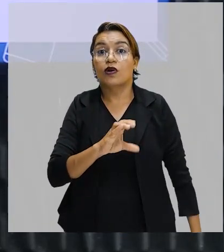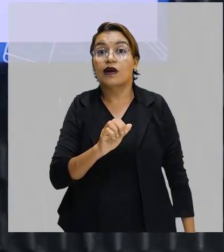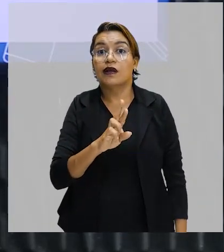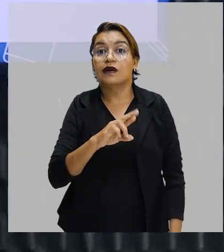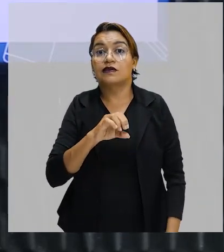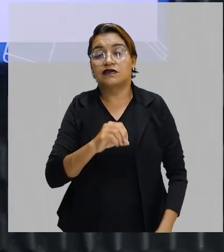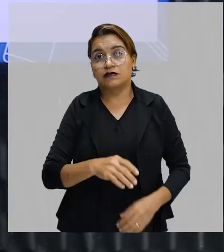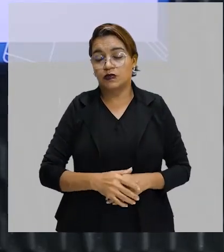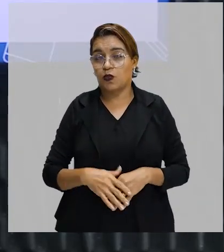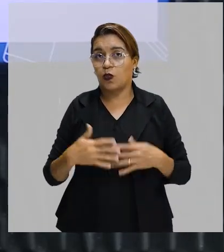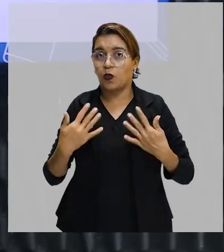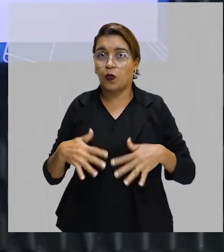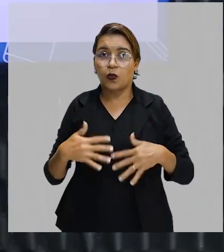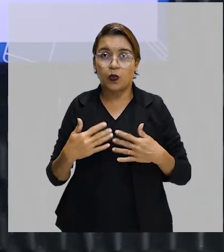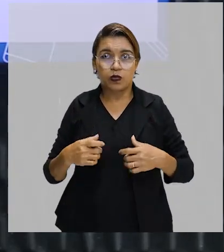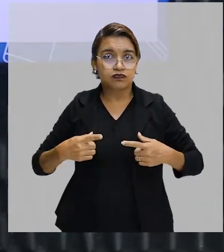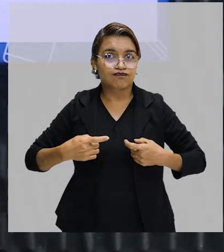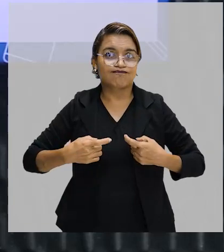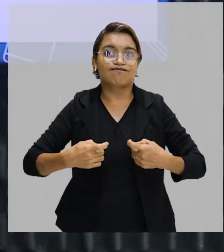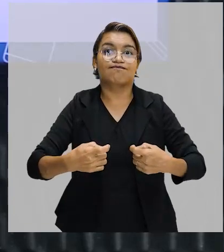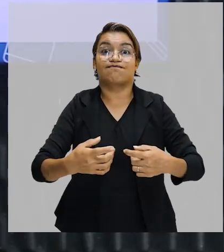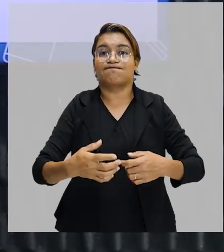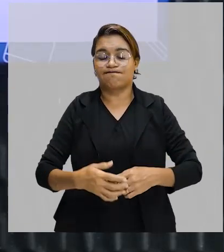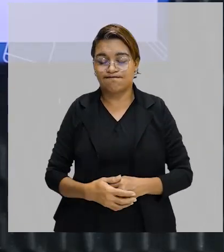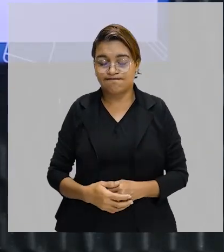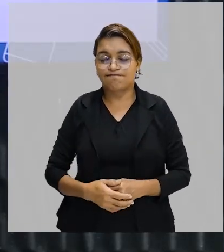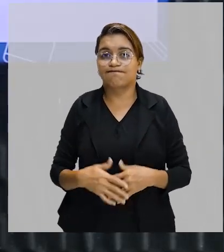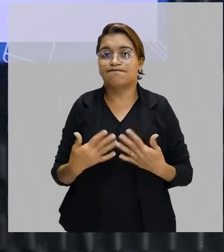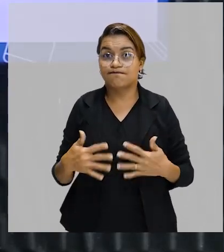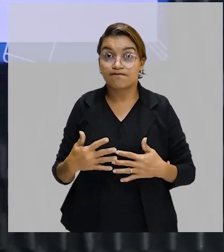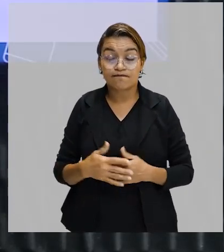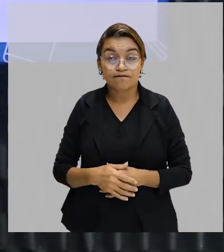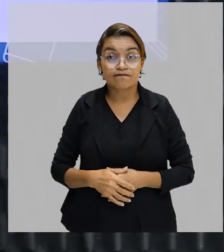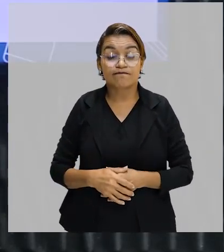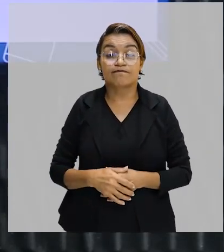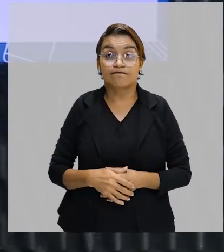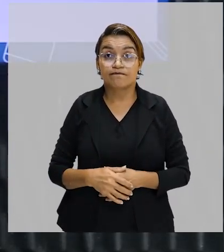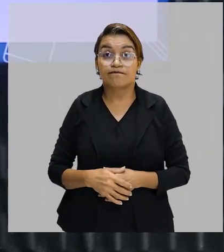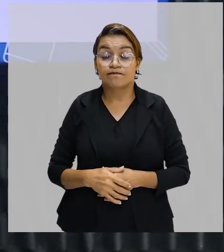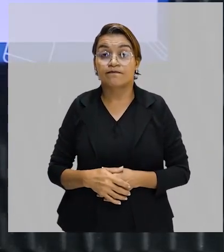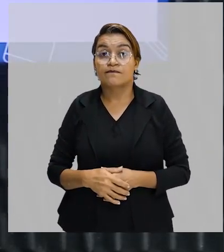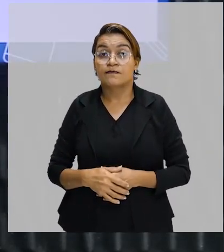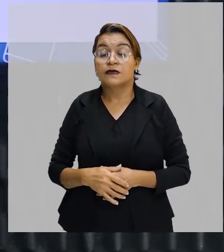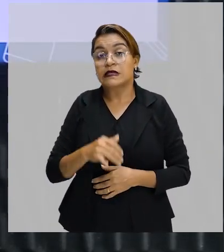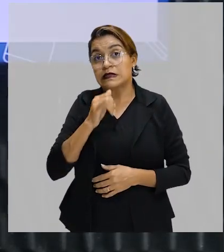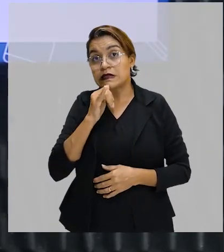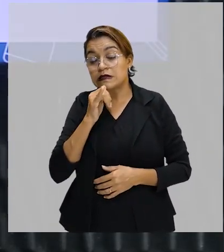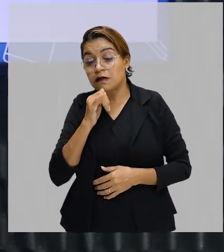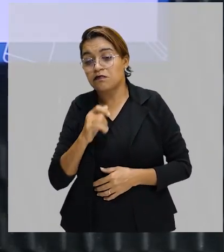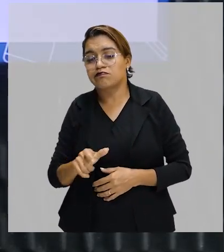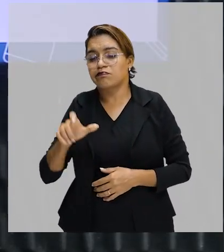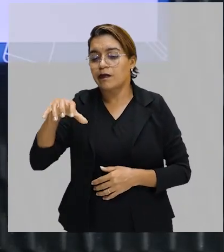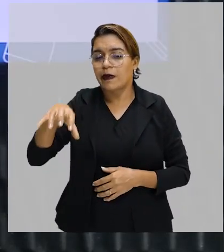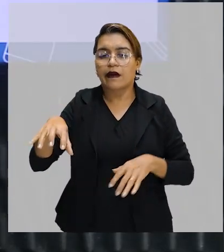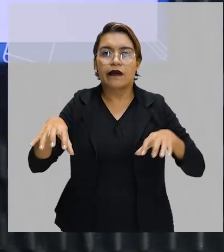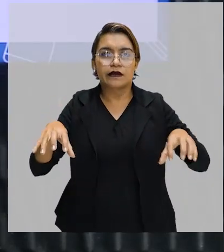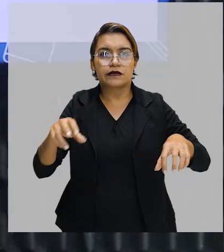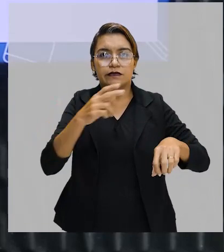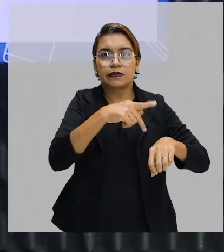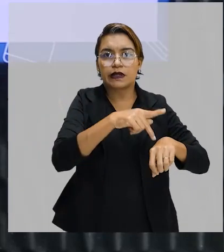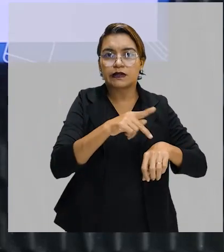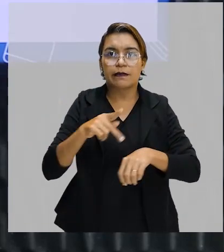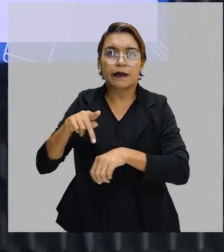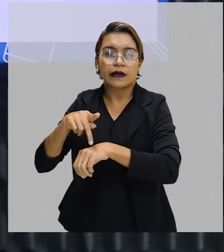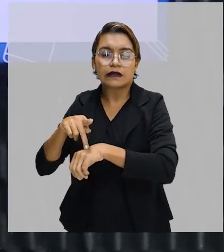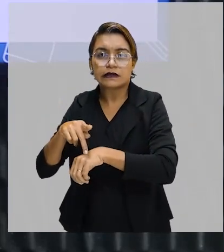há tempo a gente não falar de guerra pois é tá acontecendo e imagina esse pessoal essas pessoas né um